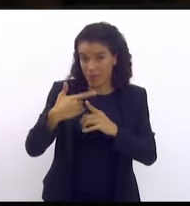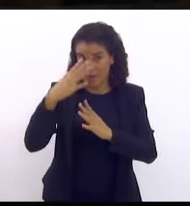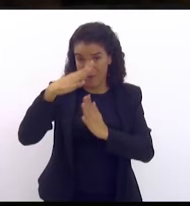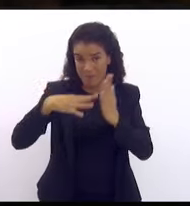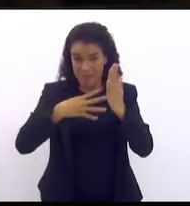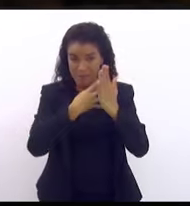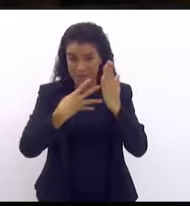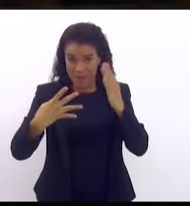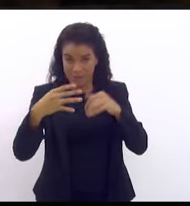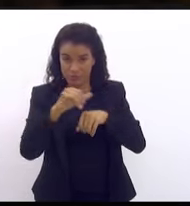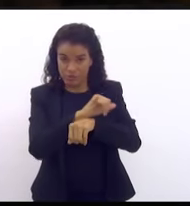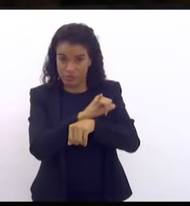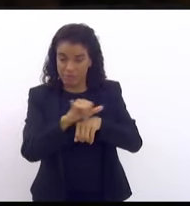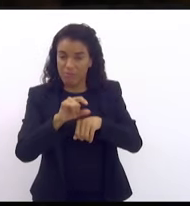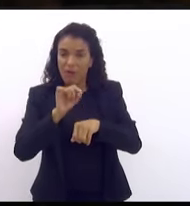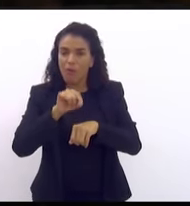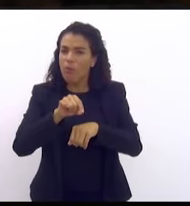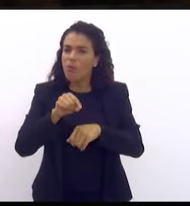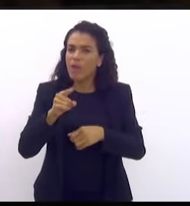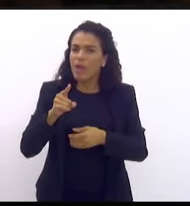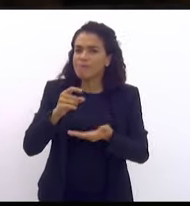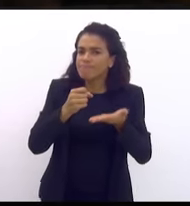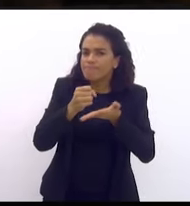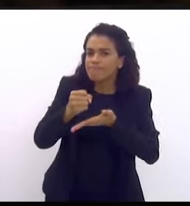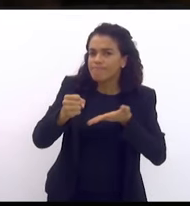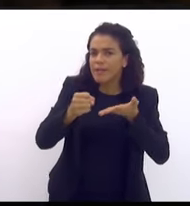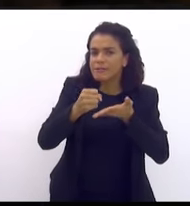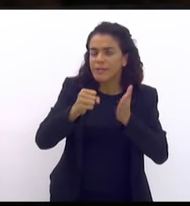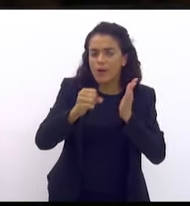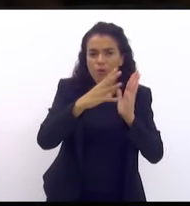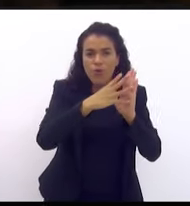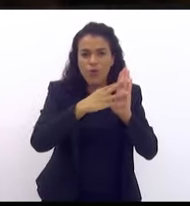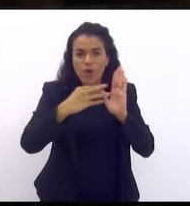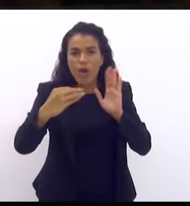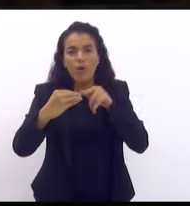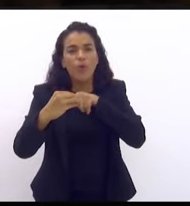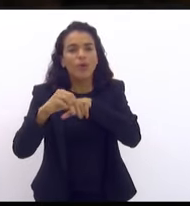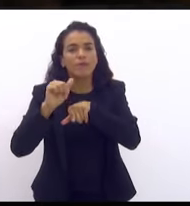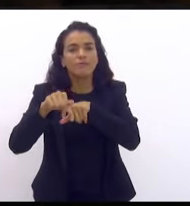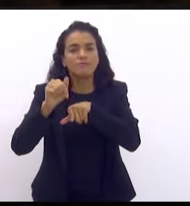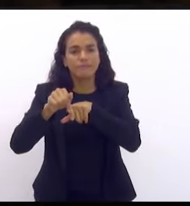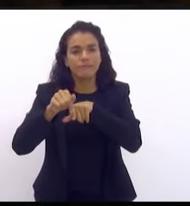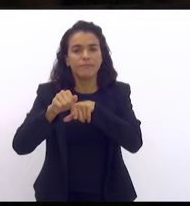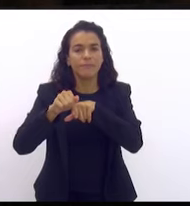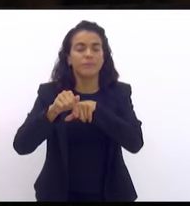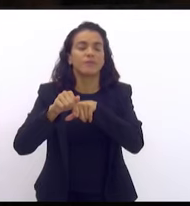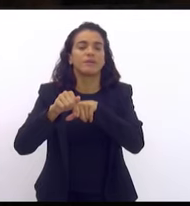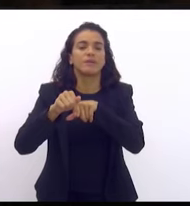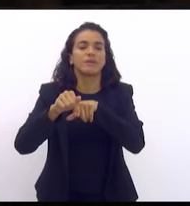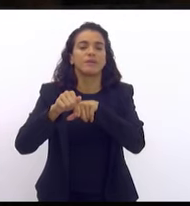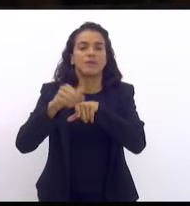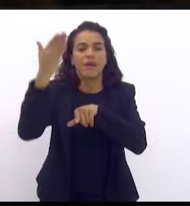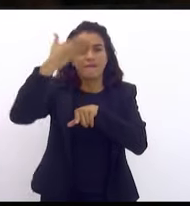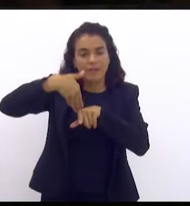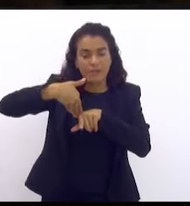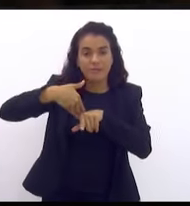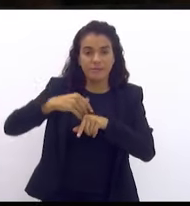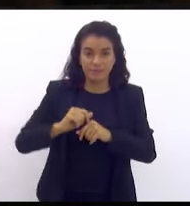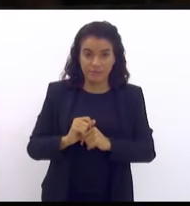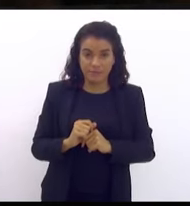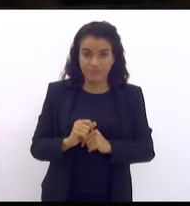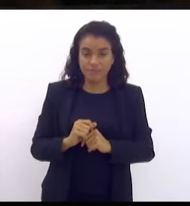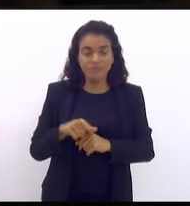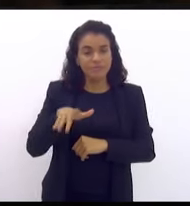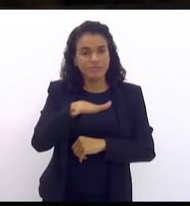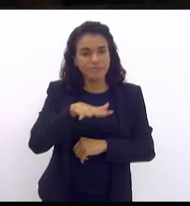baseia em evidências. Uma evidência que uma das missões fundamentais para o Estado do Rio de